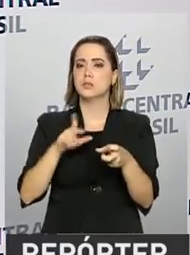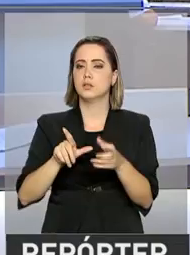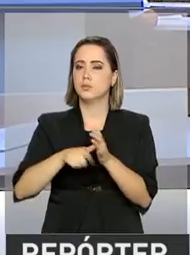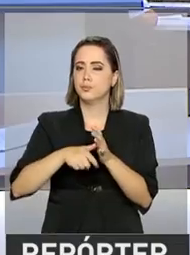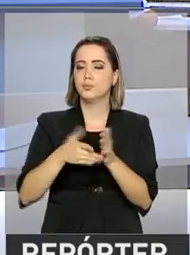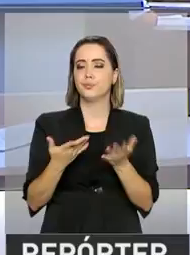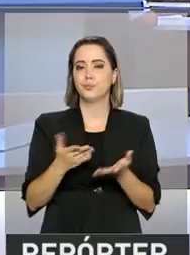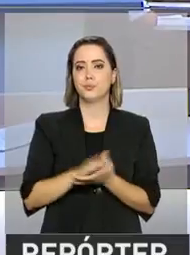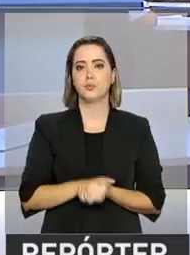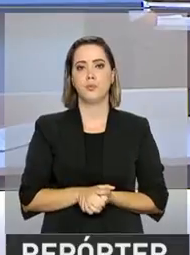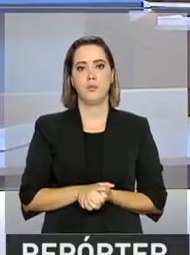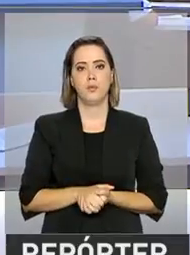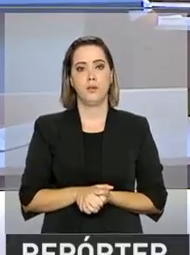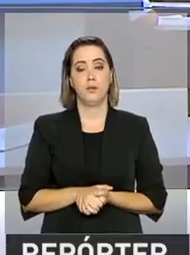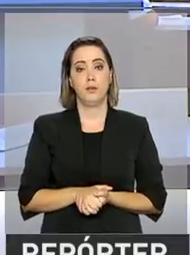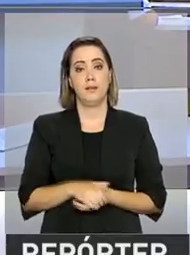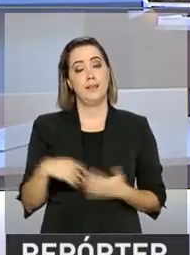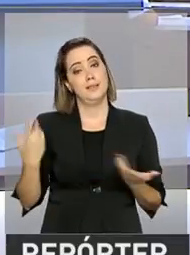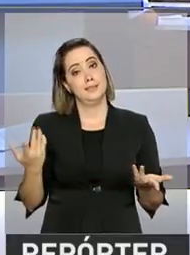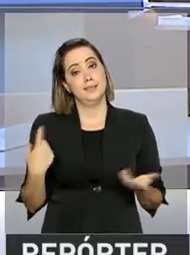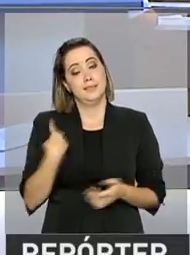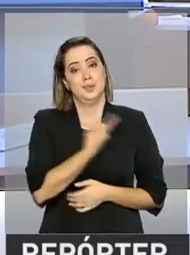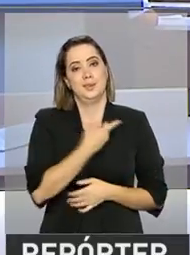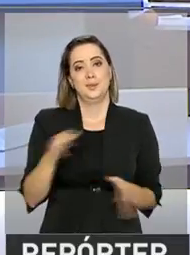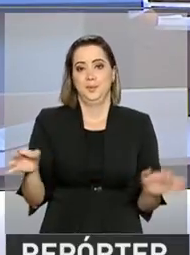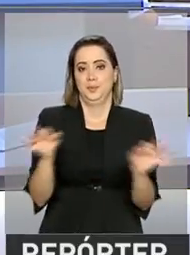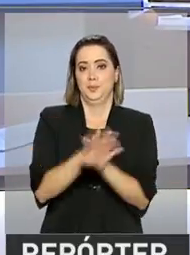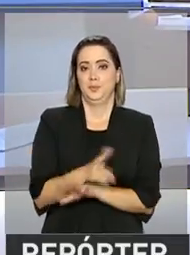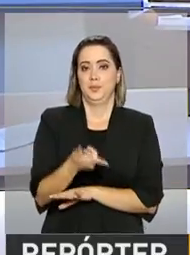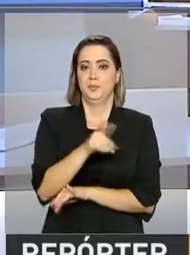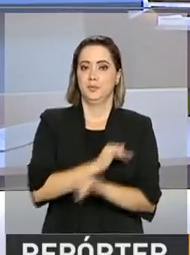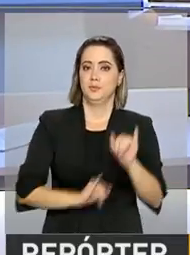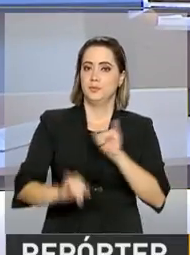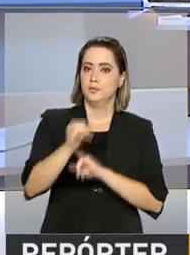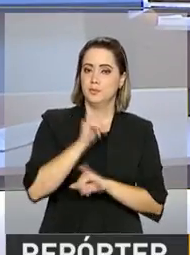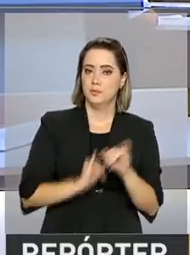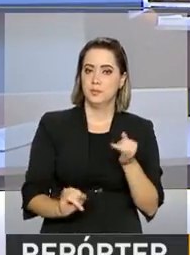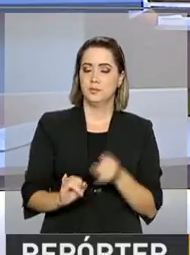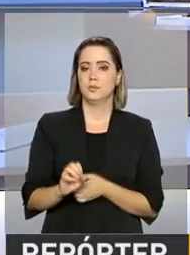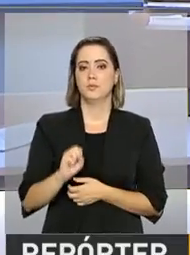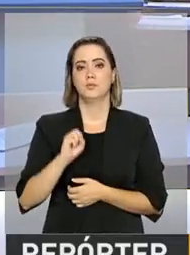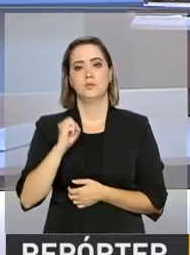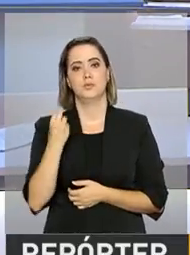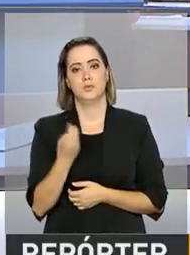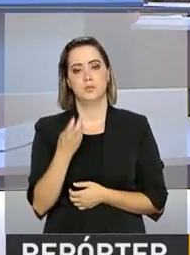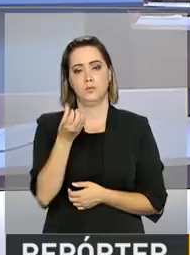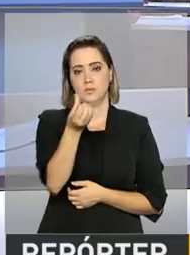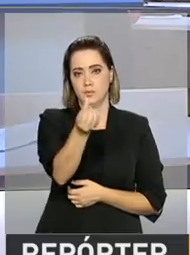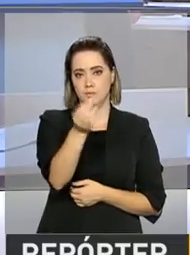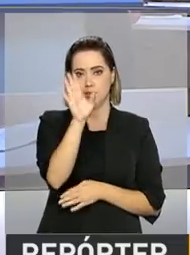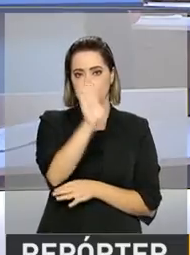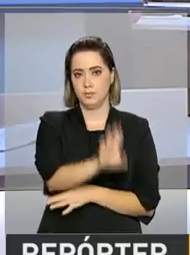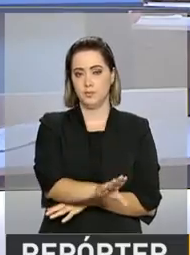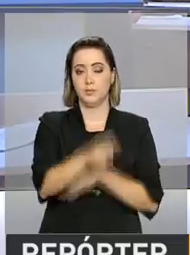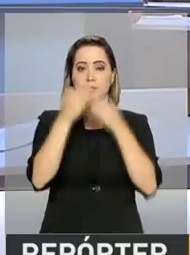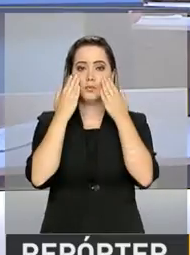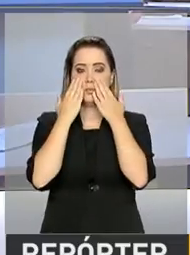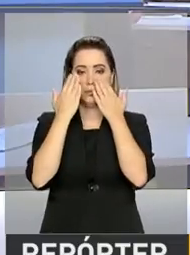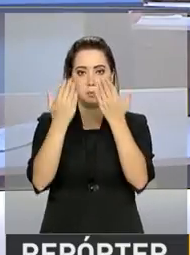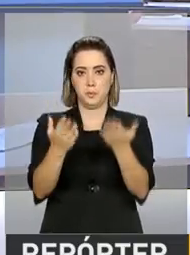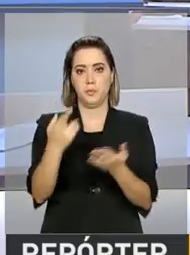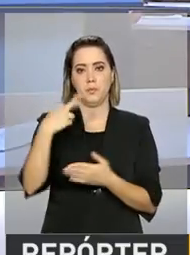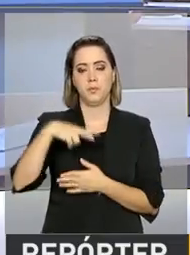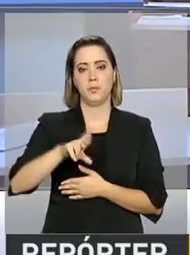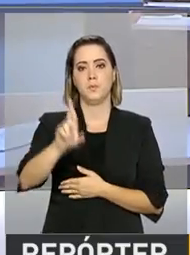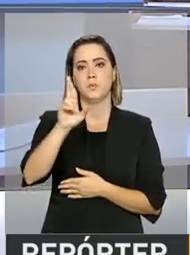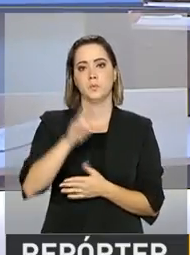caixa nós ficamos por aqui podemos voltar a qualquer momento com outras informações ou às seis da tarde na próxima edição